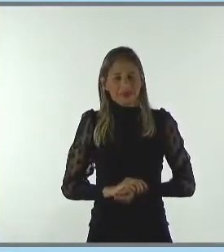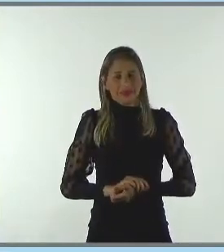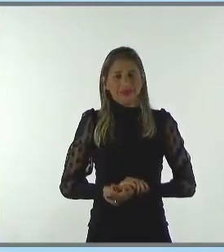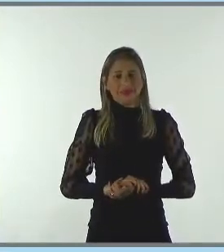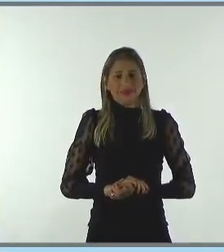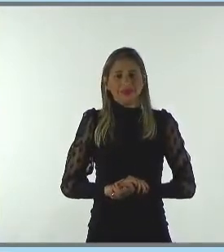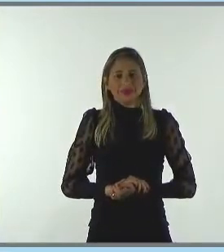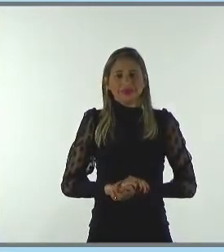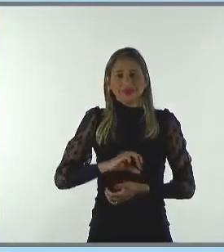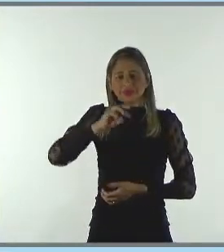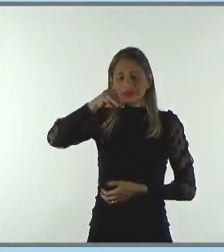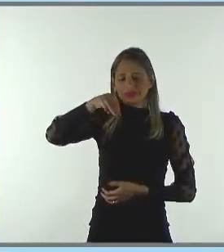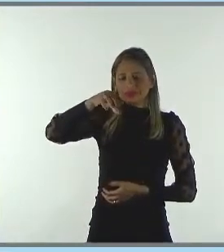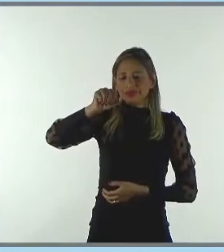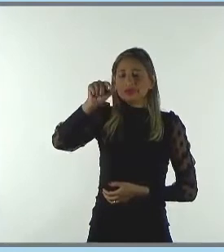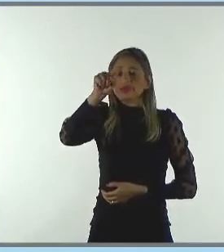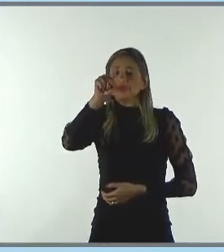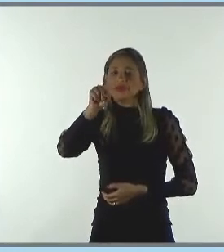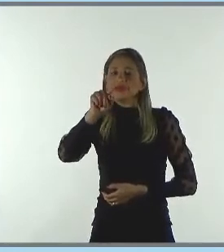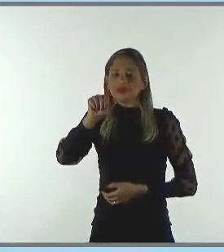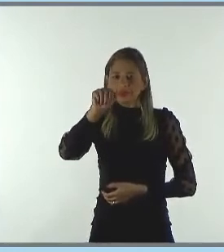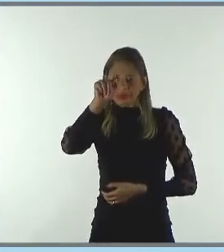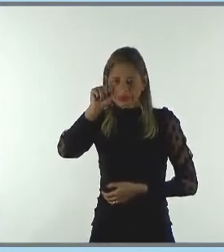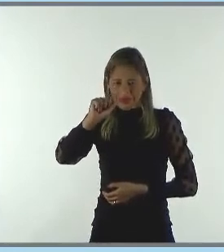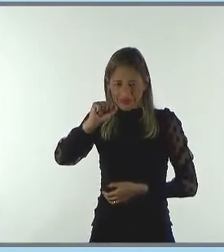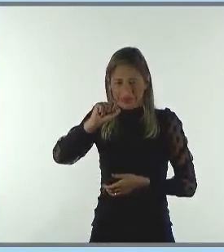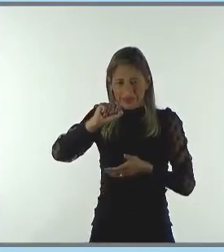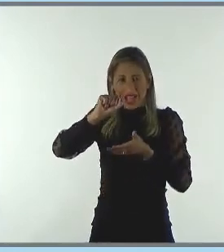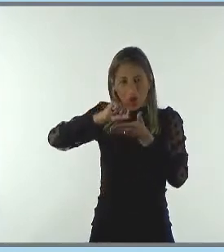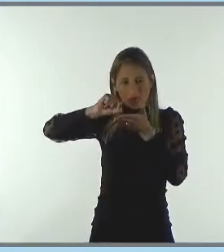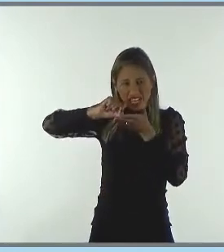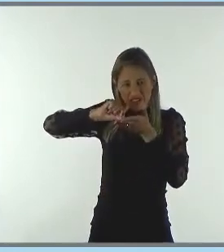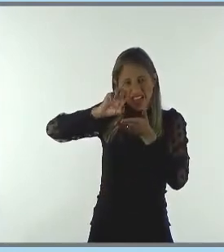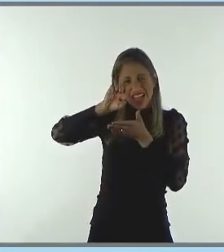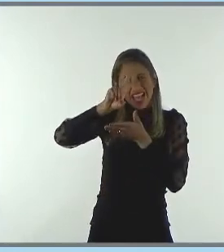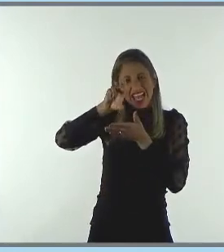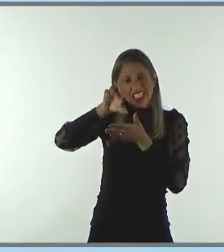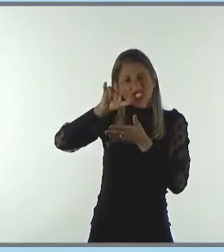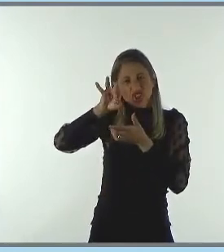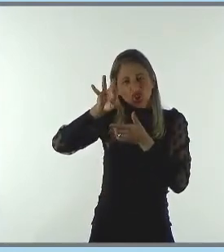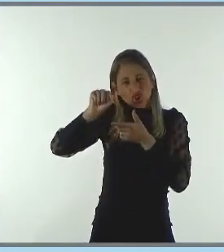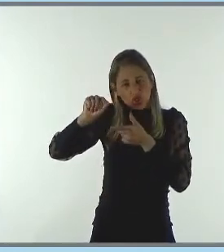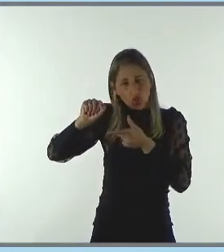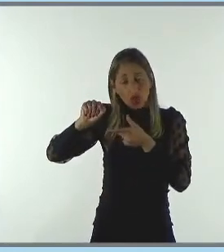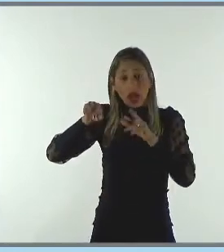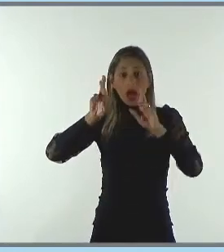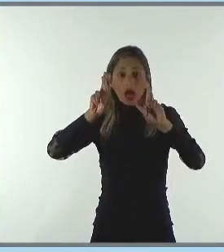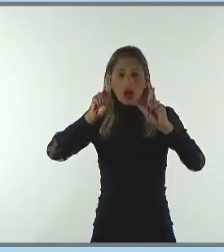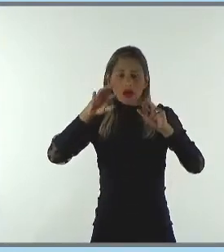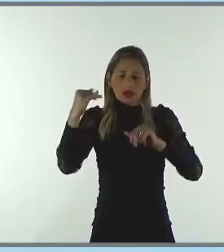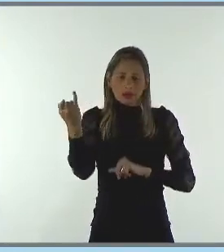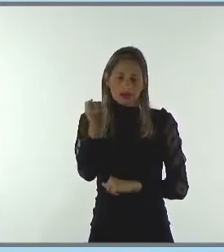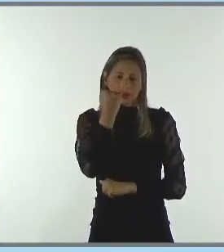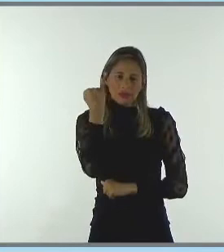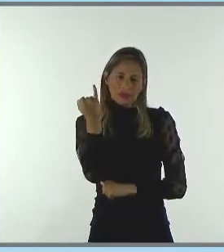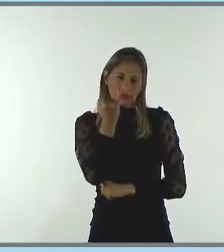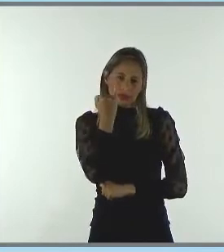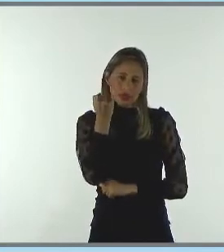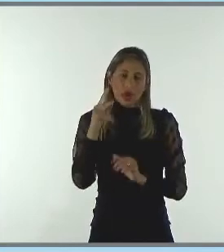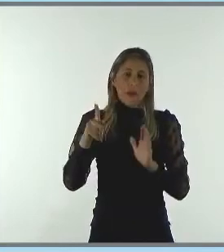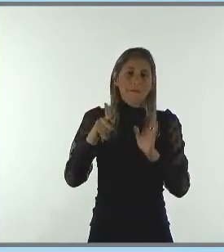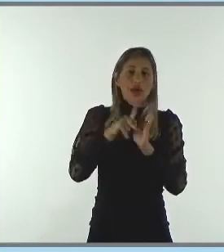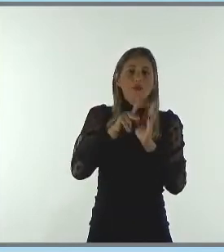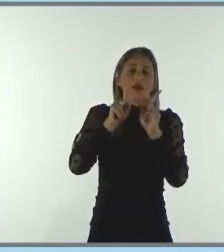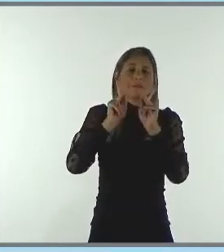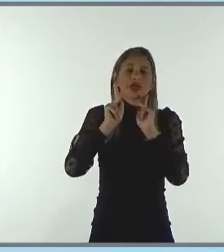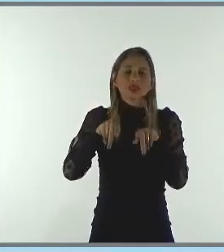a Masa, como editora, ela tem uma missão importante definida pela própria pessoa,